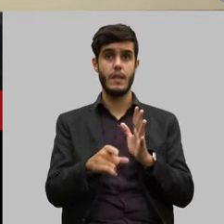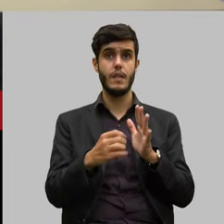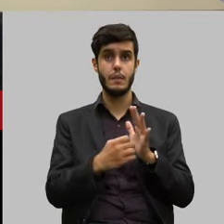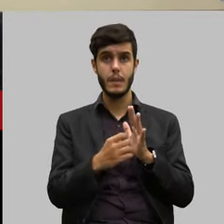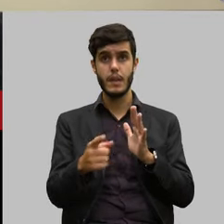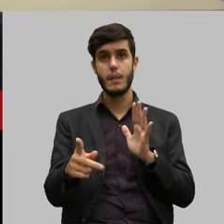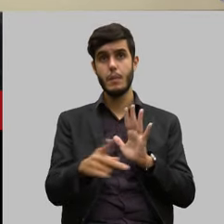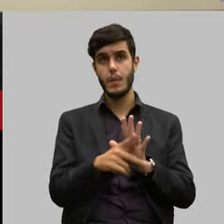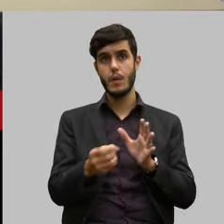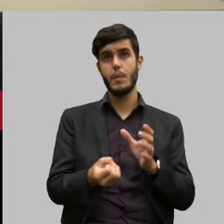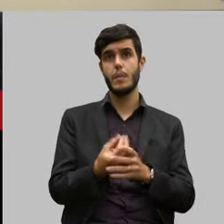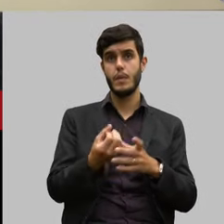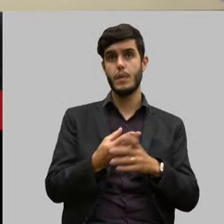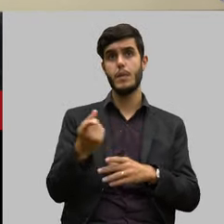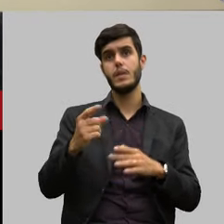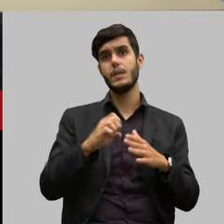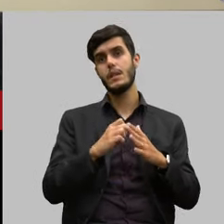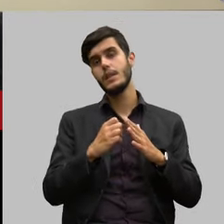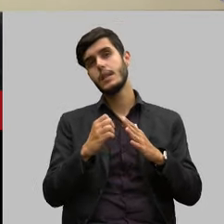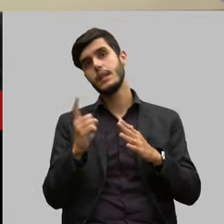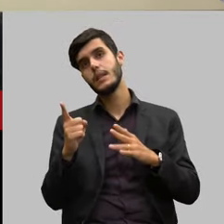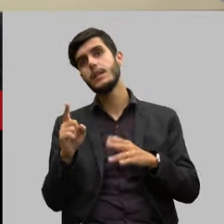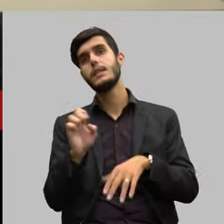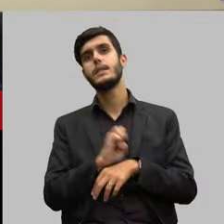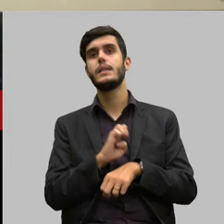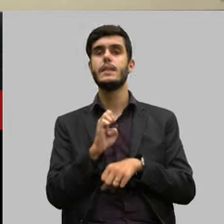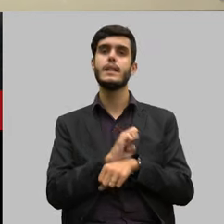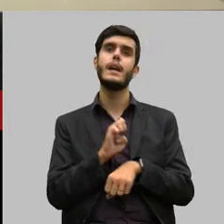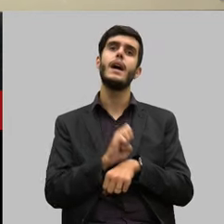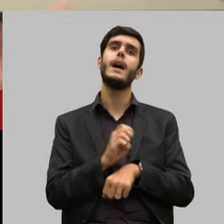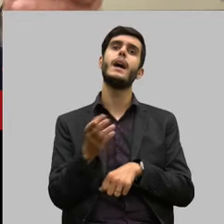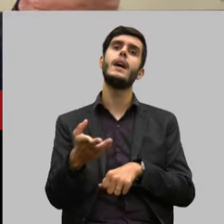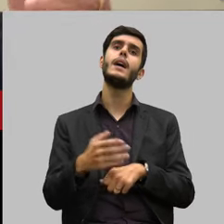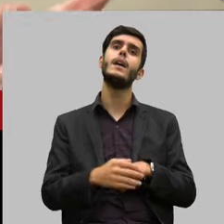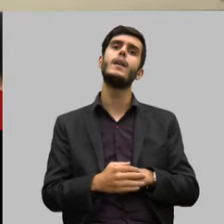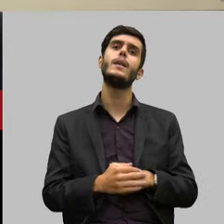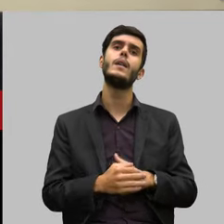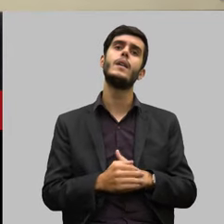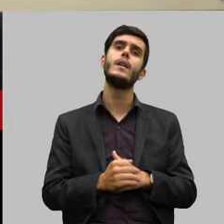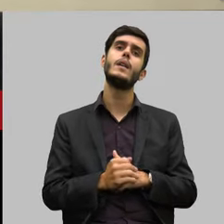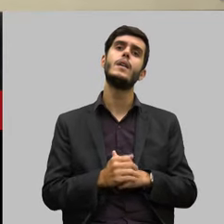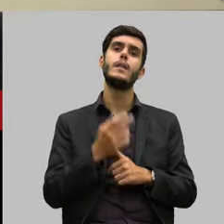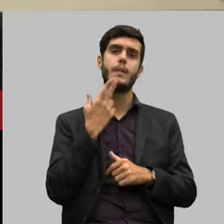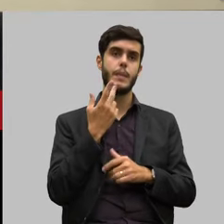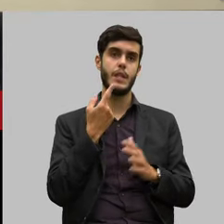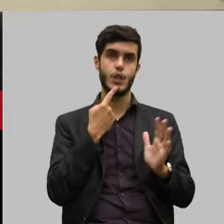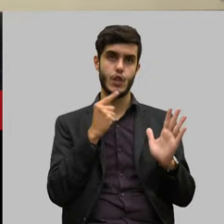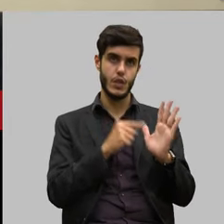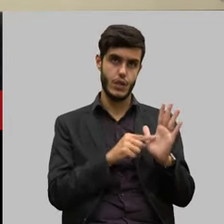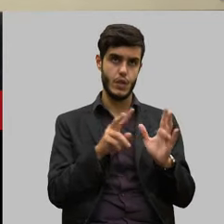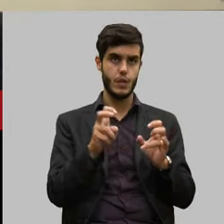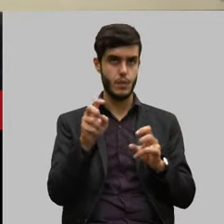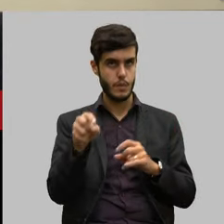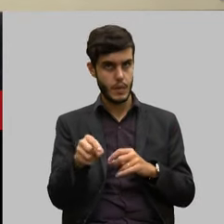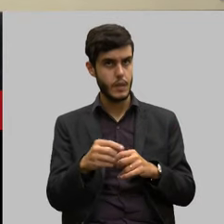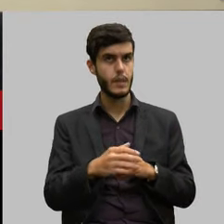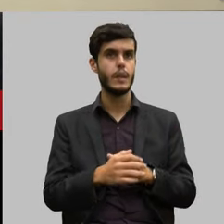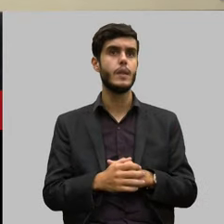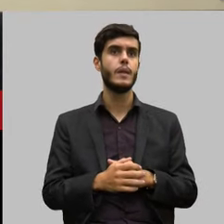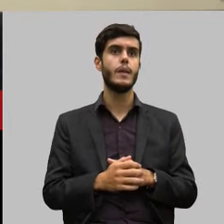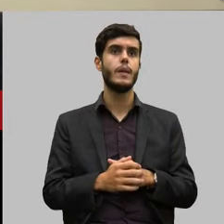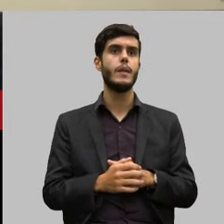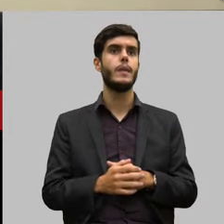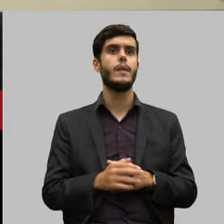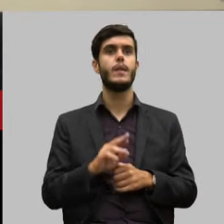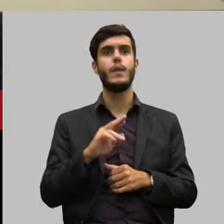para conduzir no estado e desenvolver o estado ele que foi até criticado ele eu não vejo